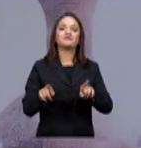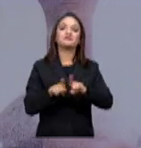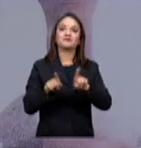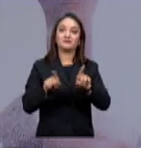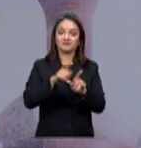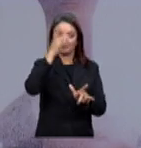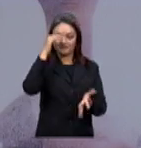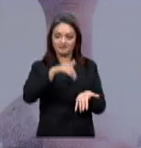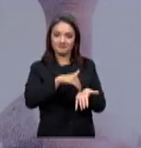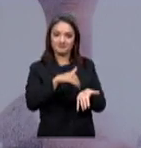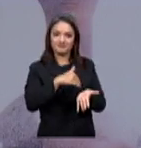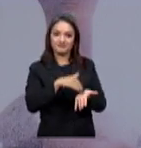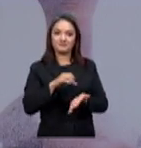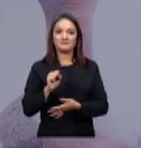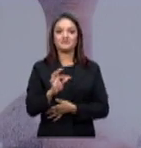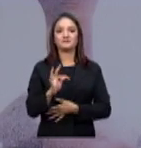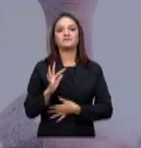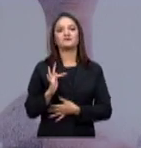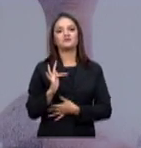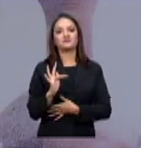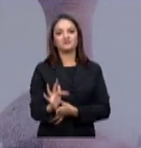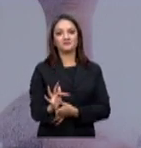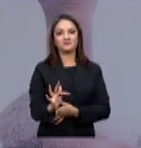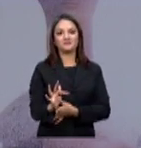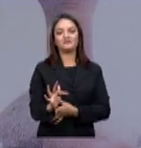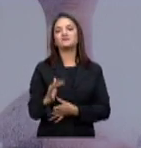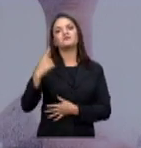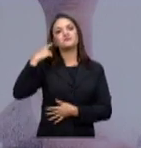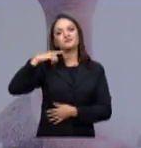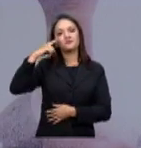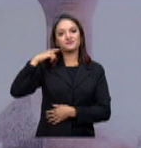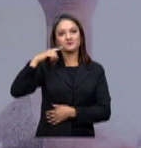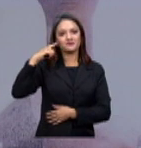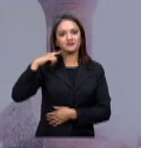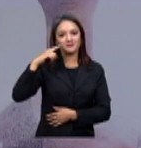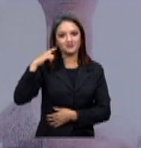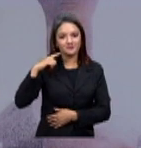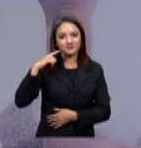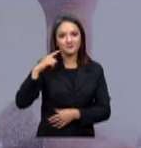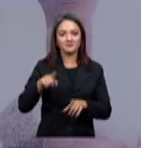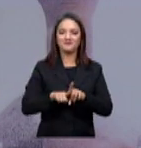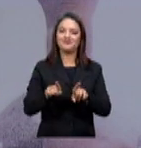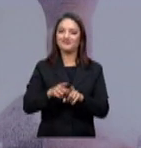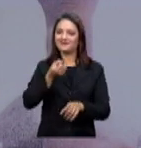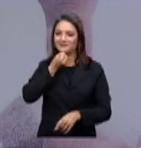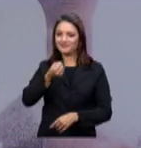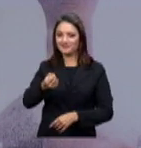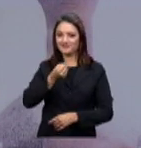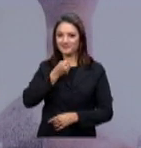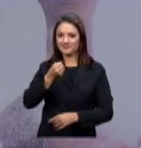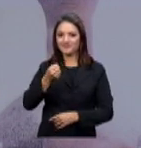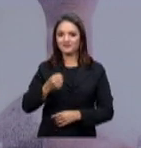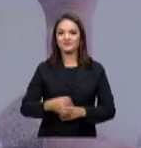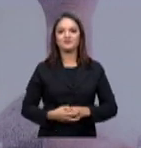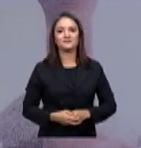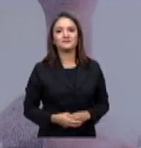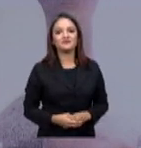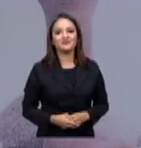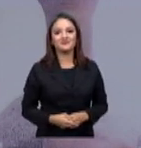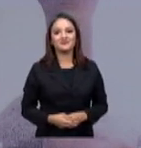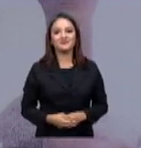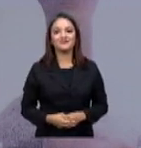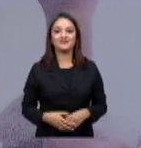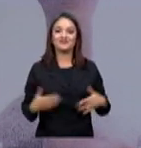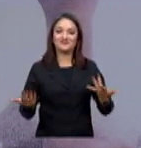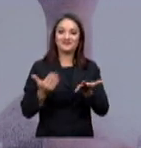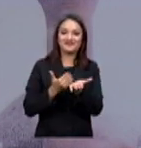vários o Supremo Tribunal Federal senhoras e senhores advogados senhoras e senhores jornalistas é bom para